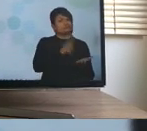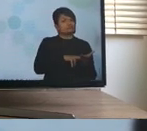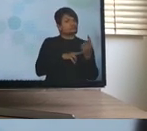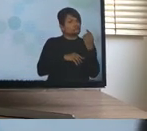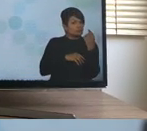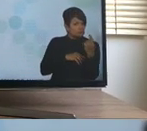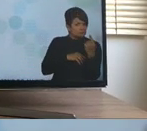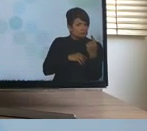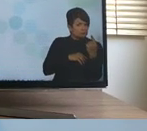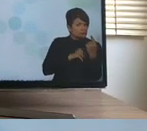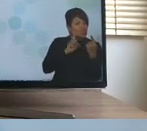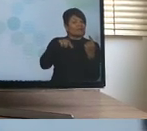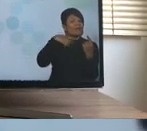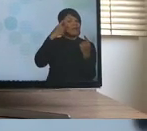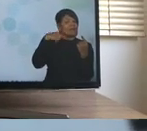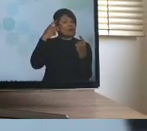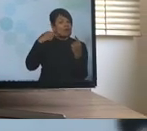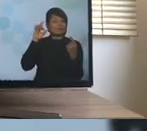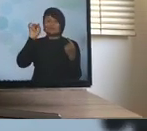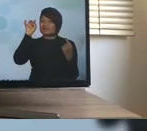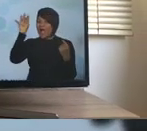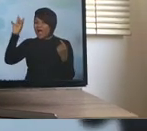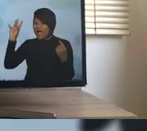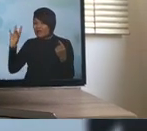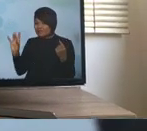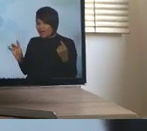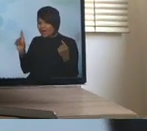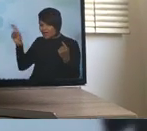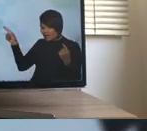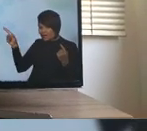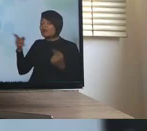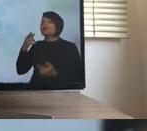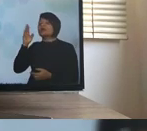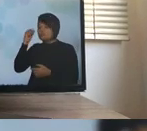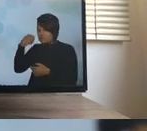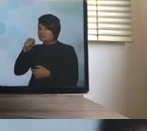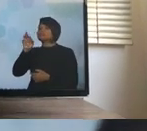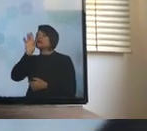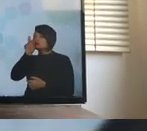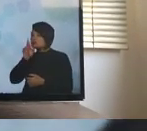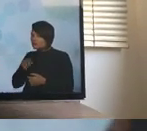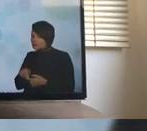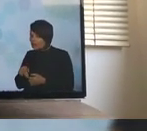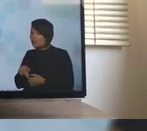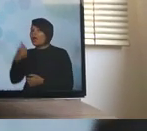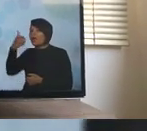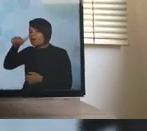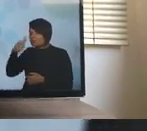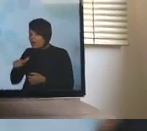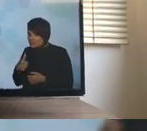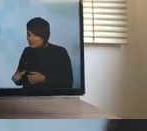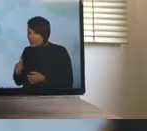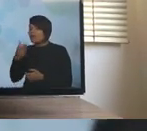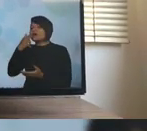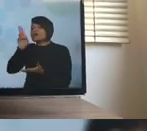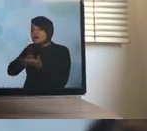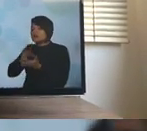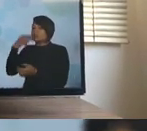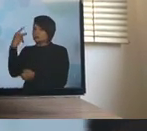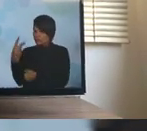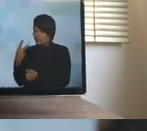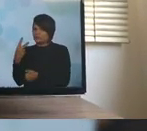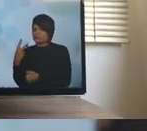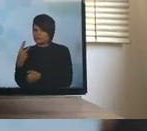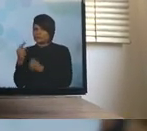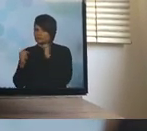1 e depois a análise da carta 2. Beleza? Então vamos lá. A primeira